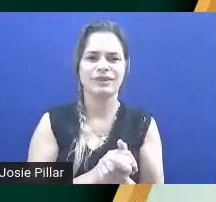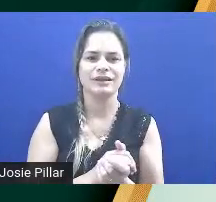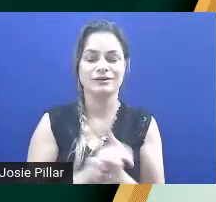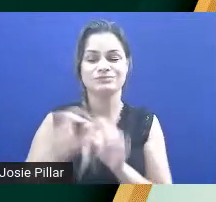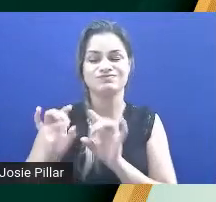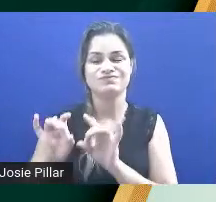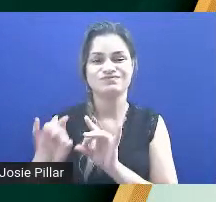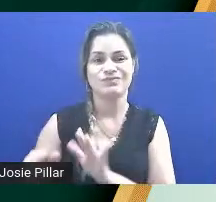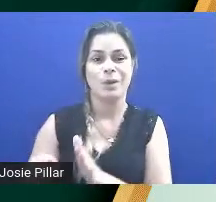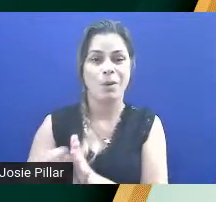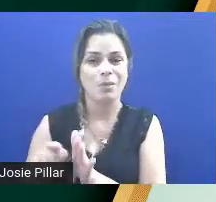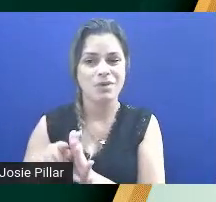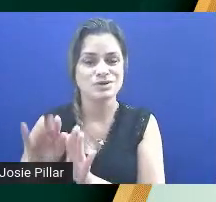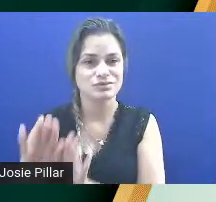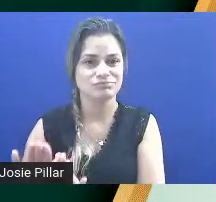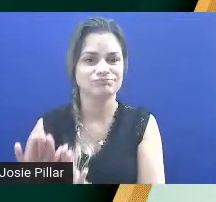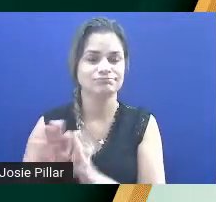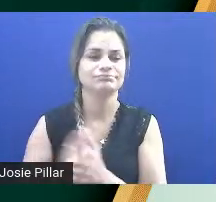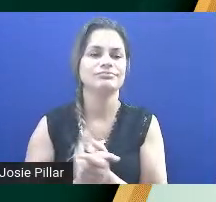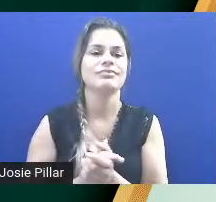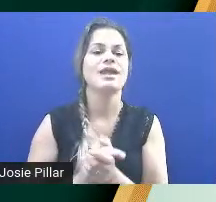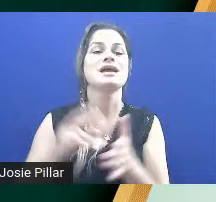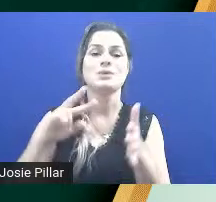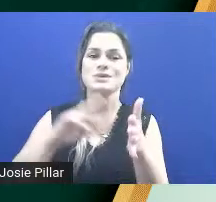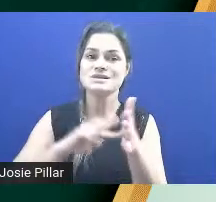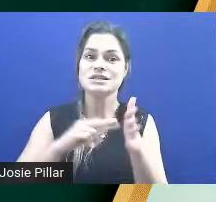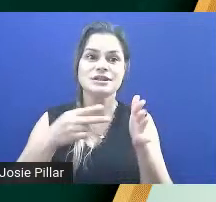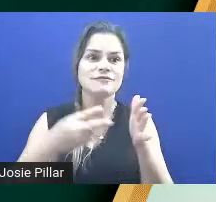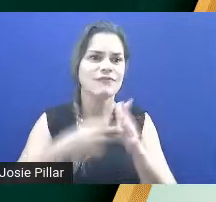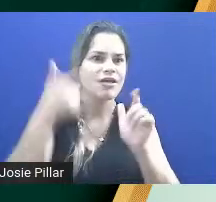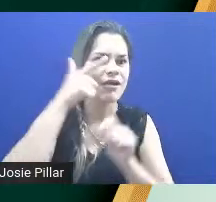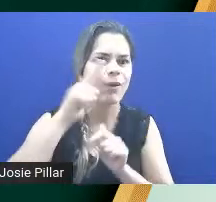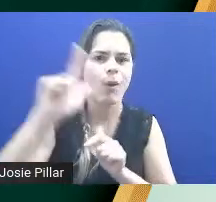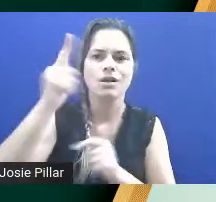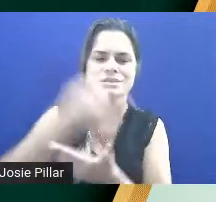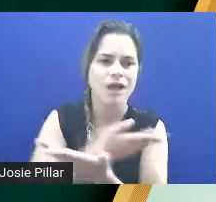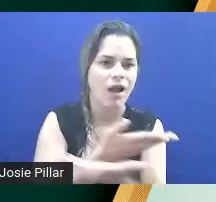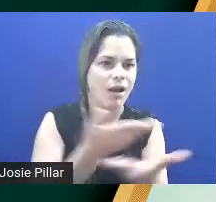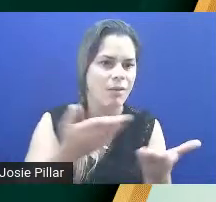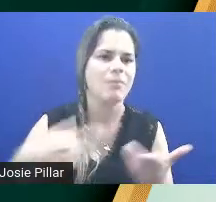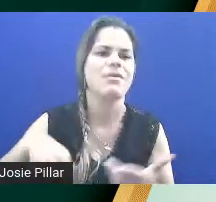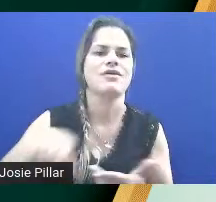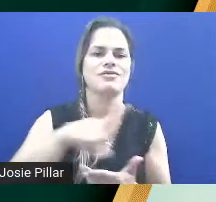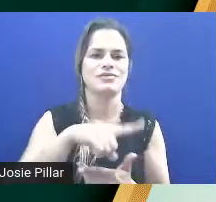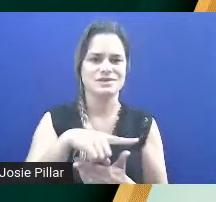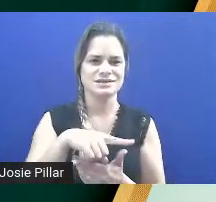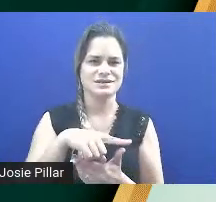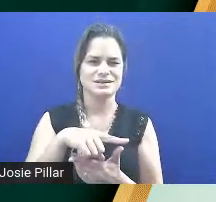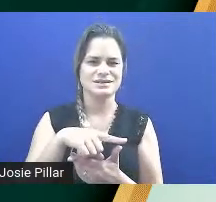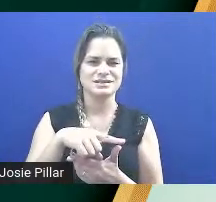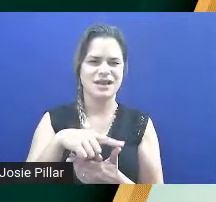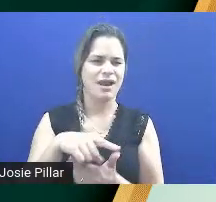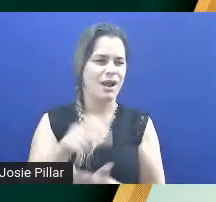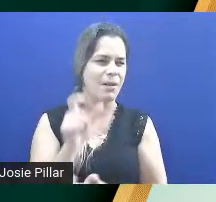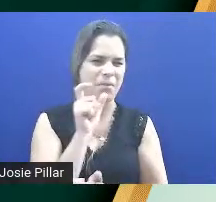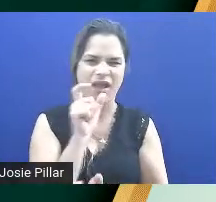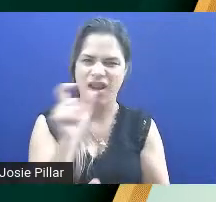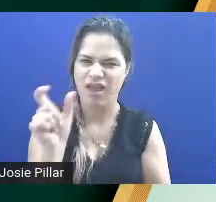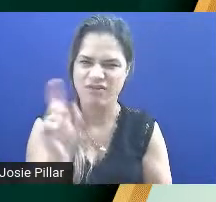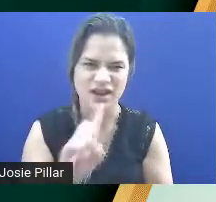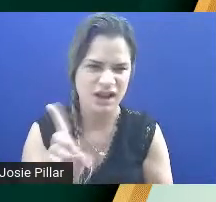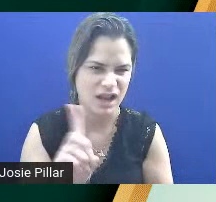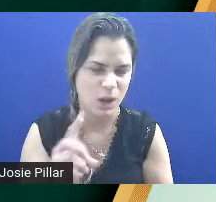nossa conquista significa para vocês. Atitude ou palavra nenhuma no mundo será capaz de algum